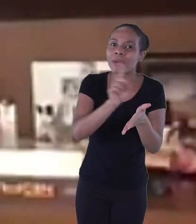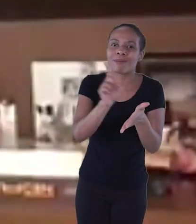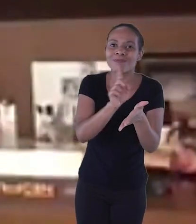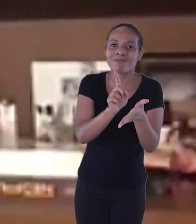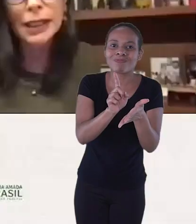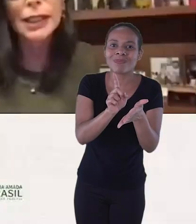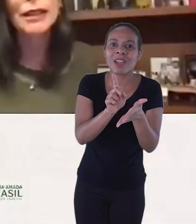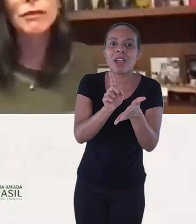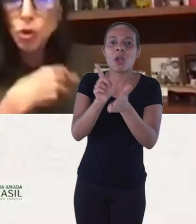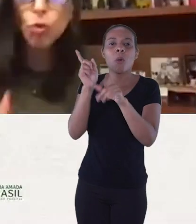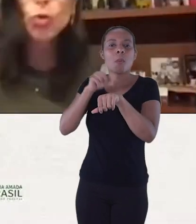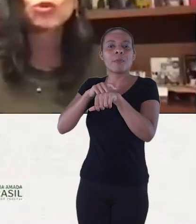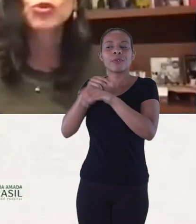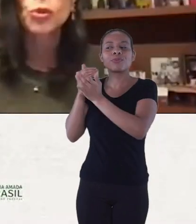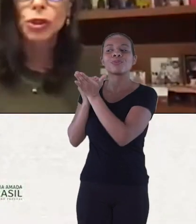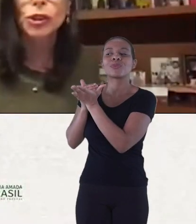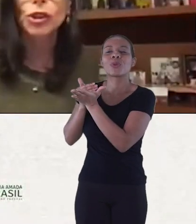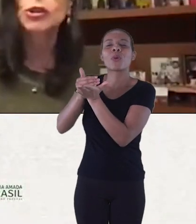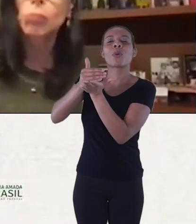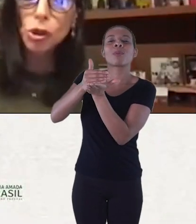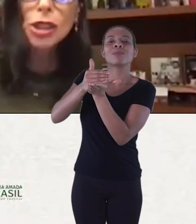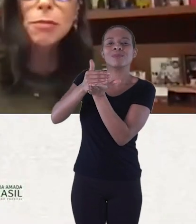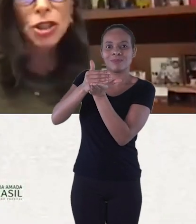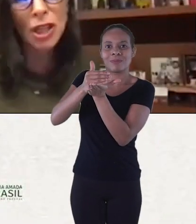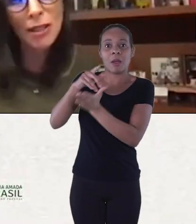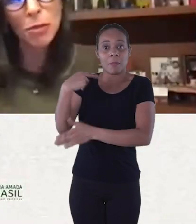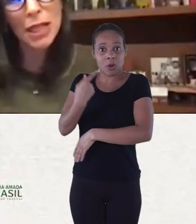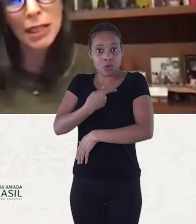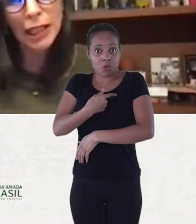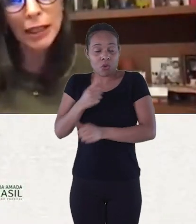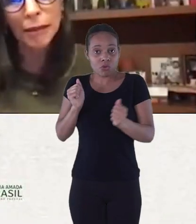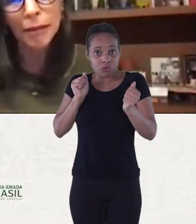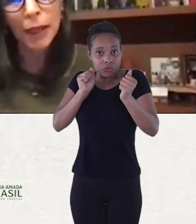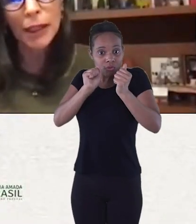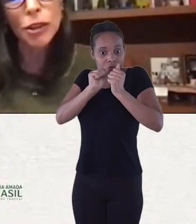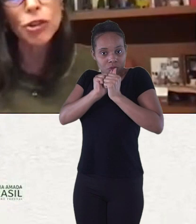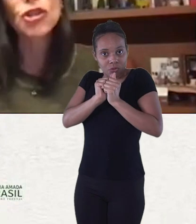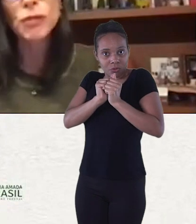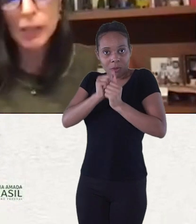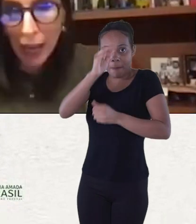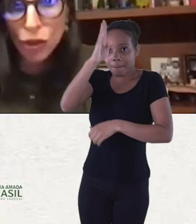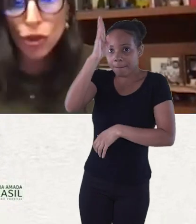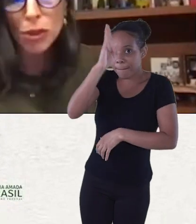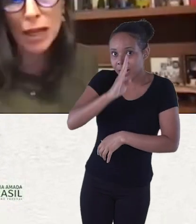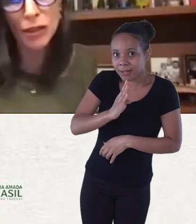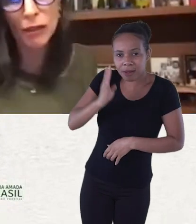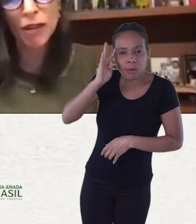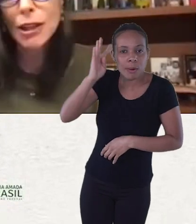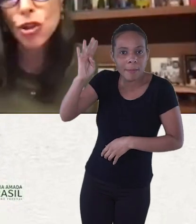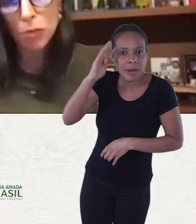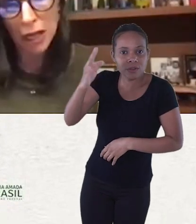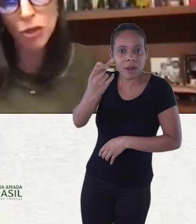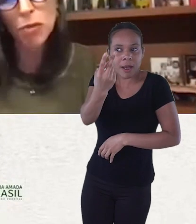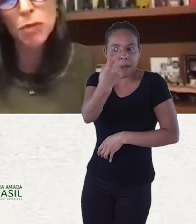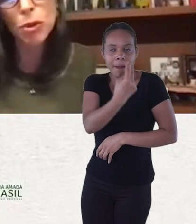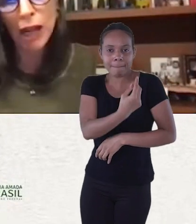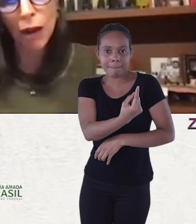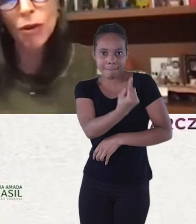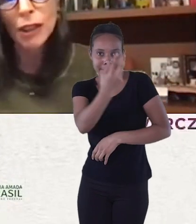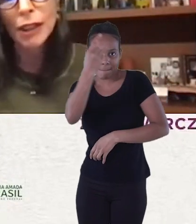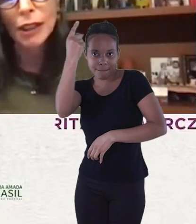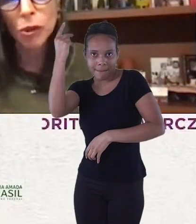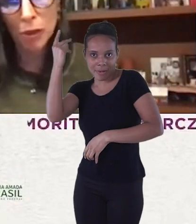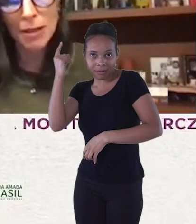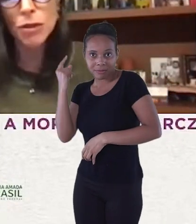mutirão mesmo, para que juntos a gente mude a imaginação brasileira, né? E que a gente trate um Brasil, fale de um Brasil